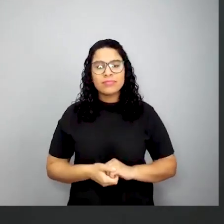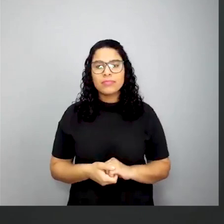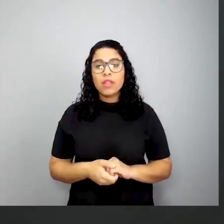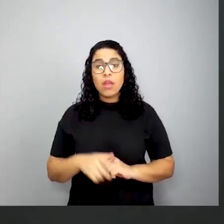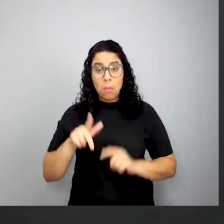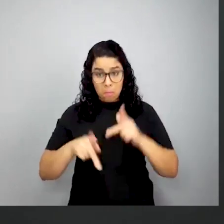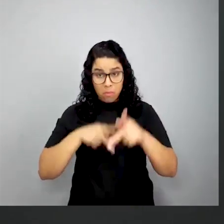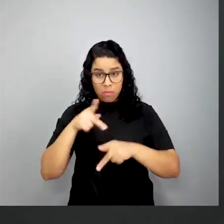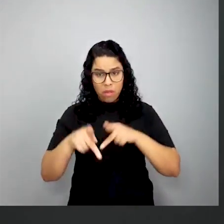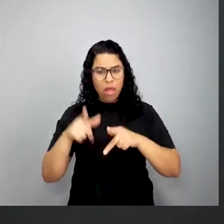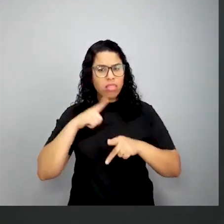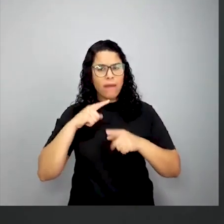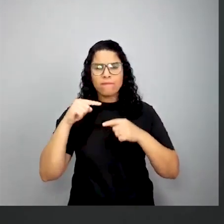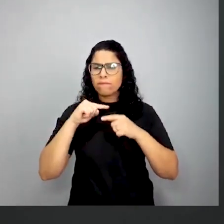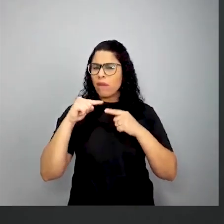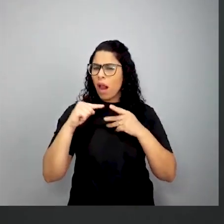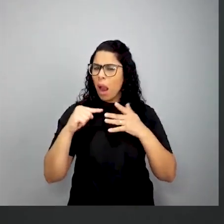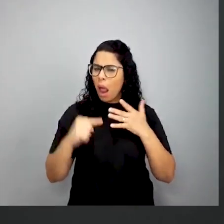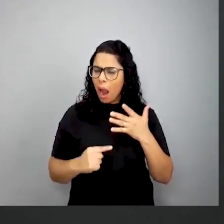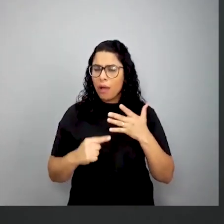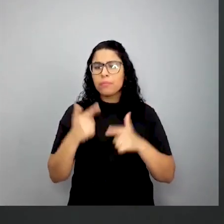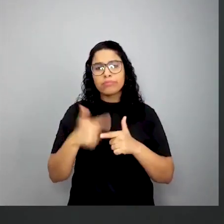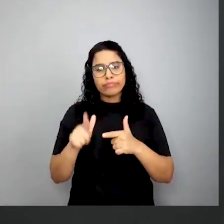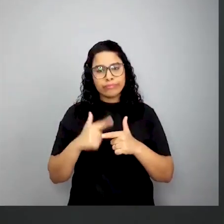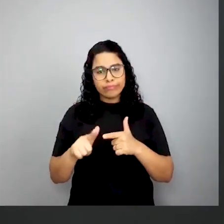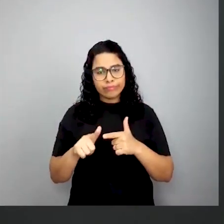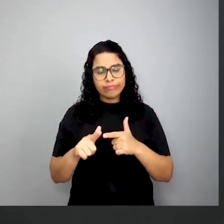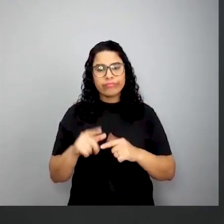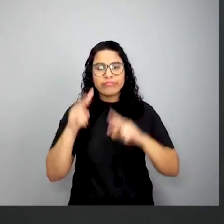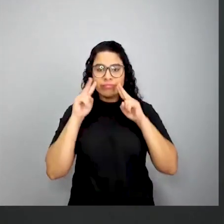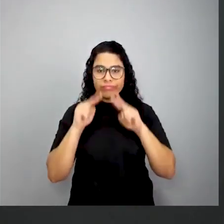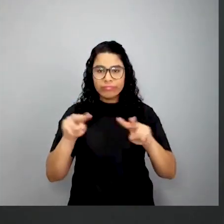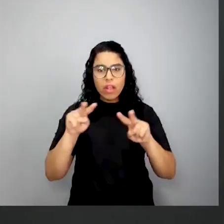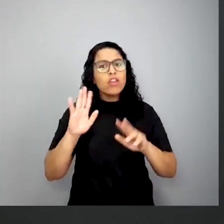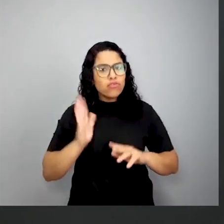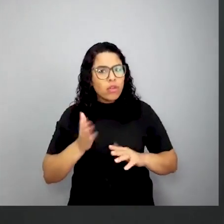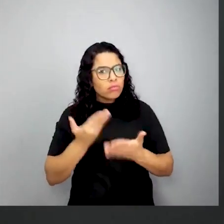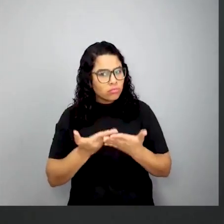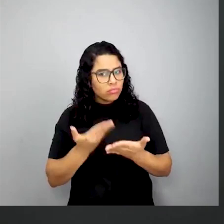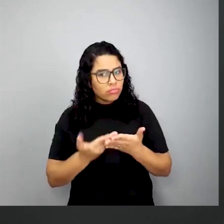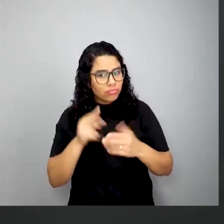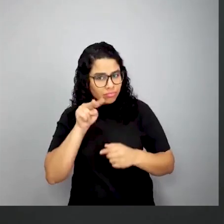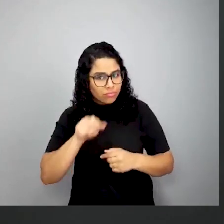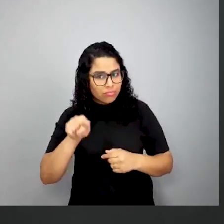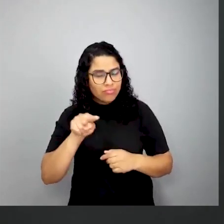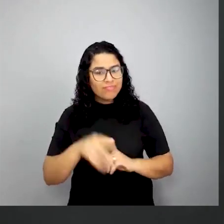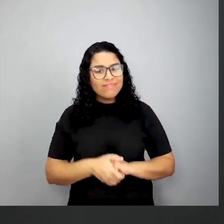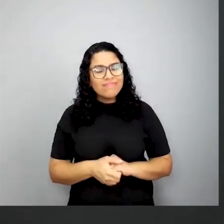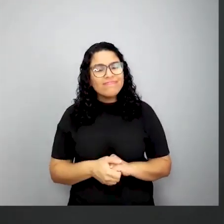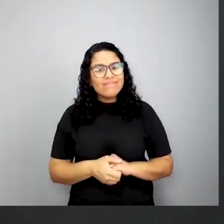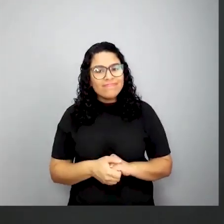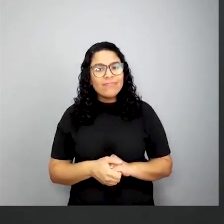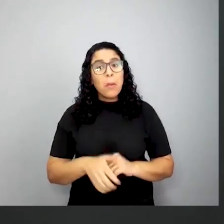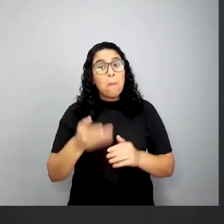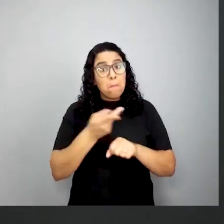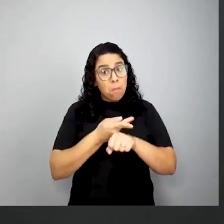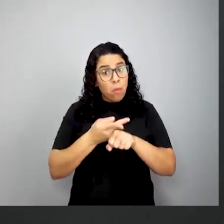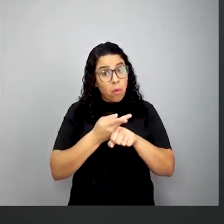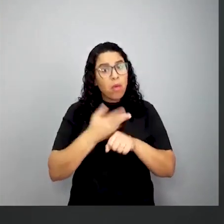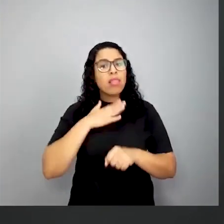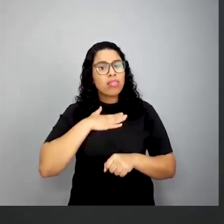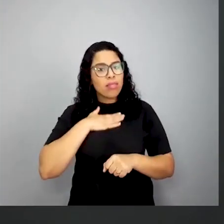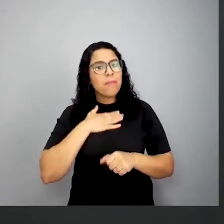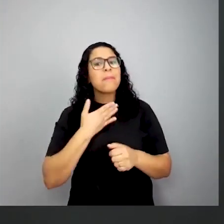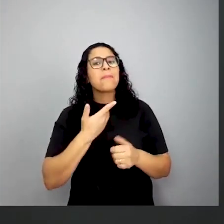temos vários problemas que envolvem a visão. Já estudou sobre visão? Tem aula minha aqui sobre isso. Procura aí. É importante